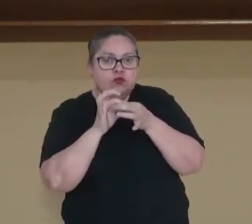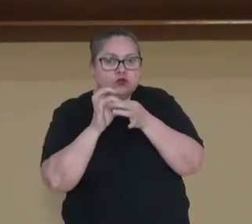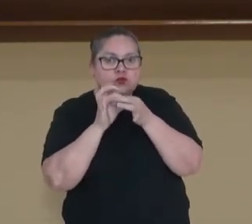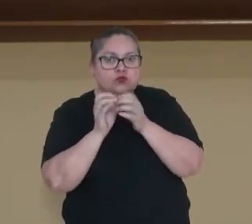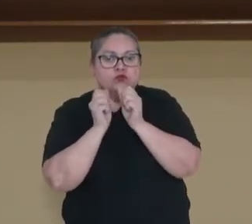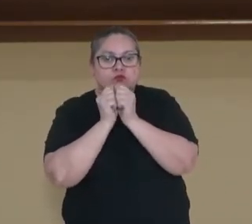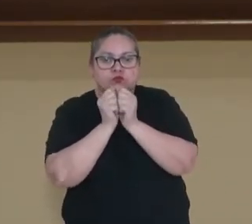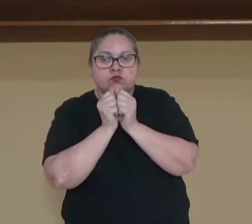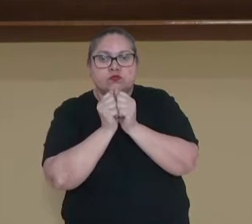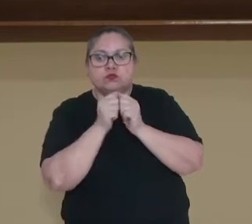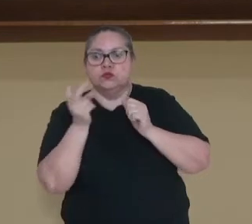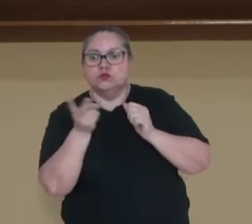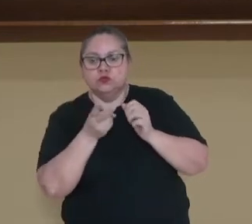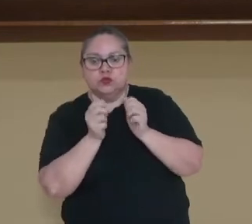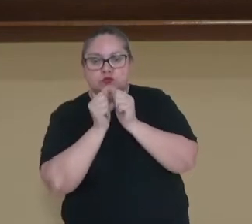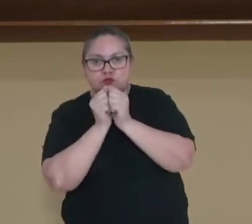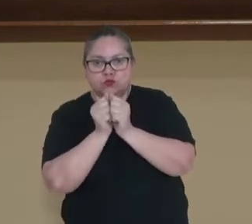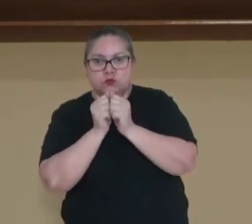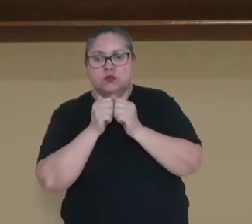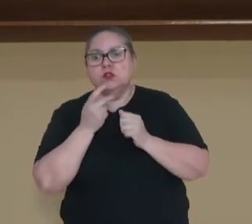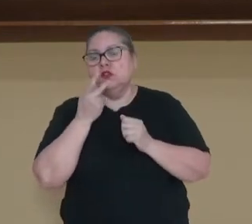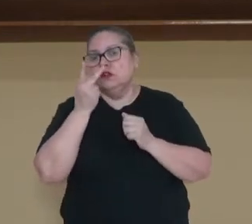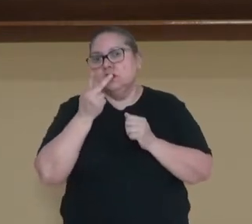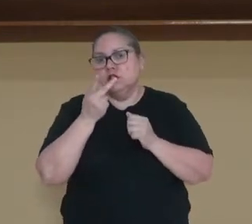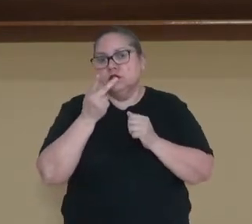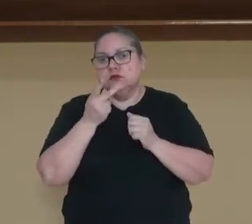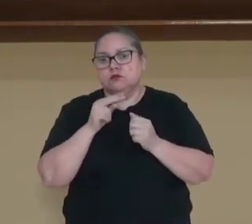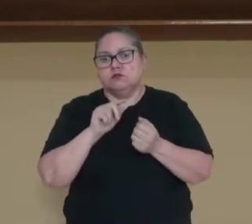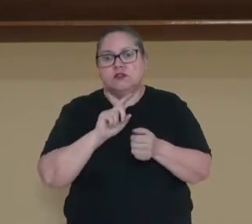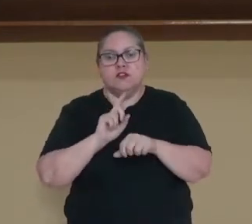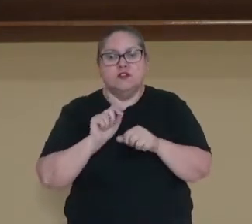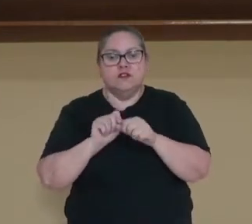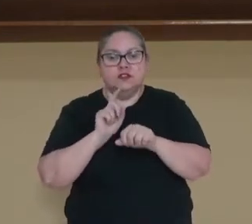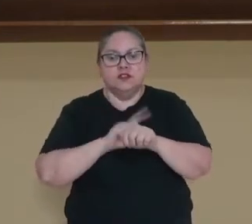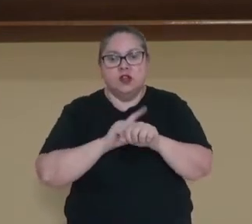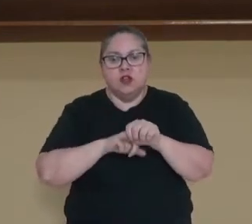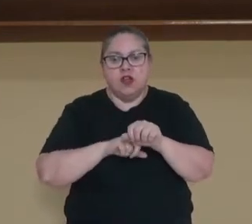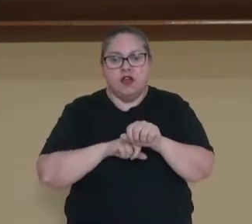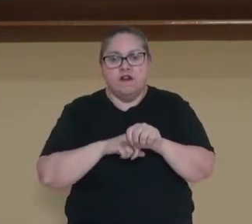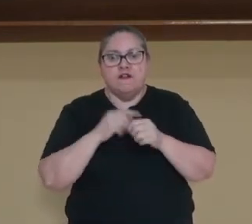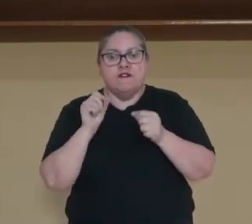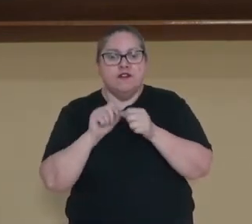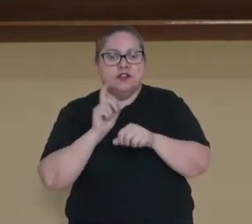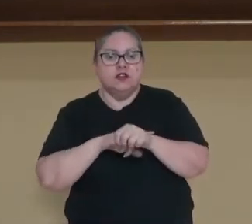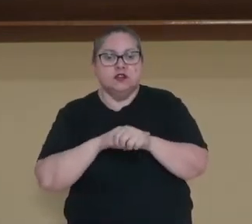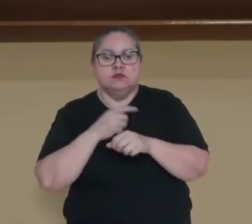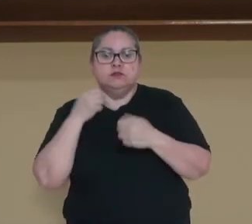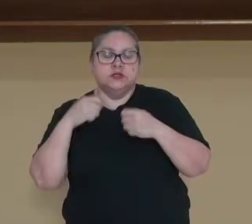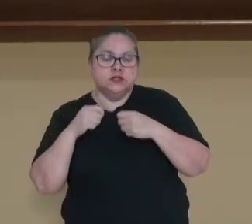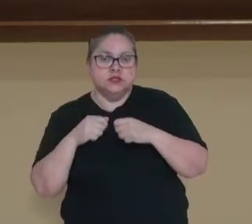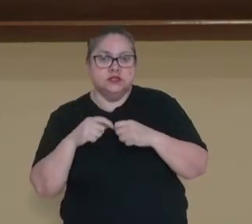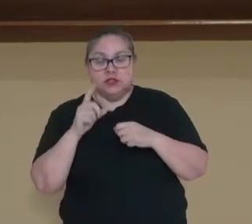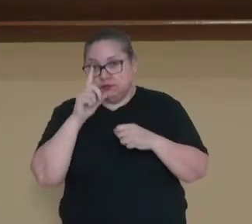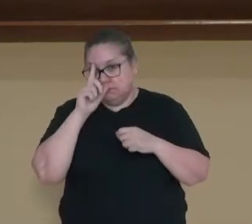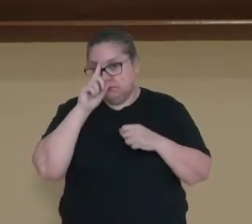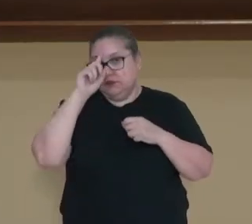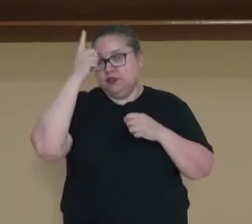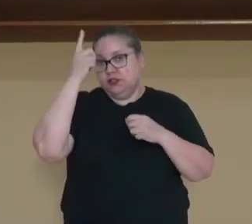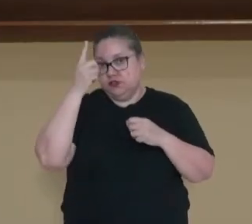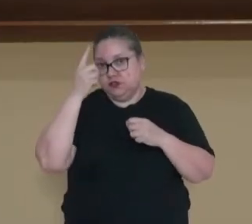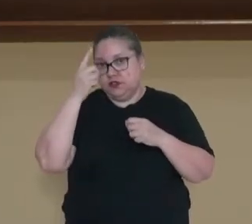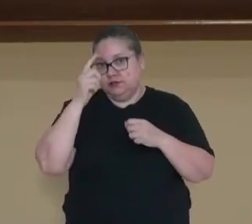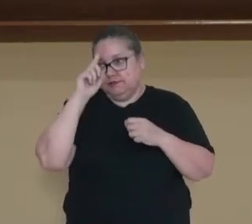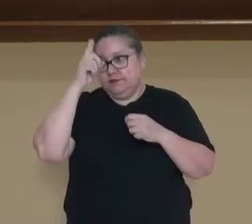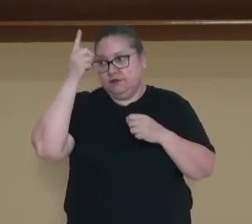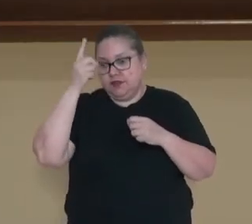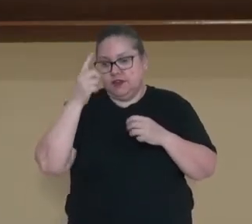o outro, tá? Quando a gente fala de improvisação, para improvisar, a gente precisa da criatividade,